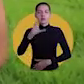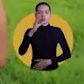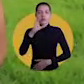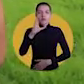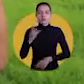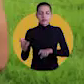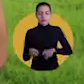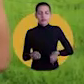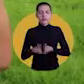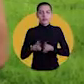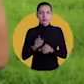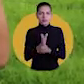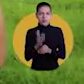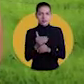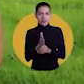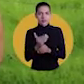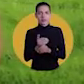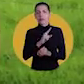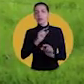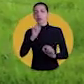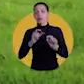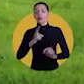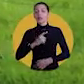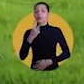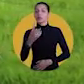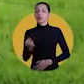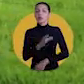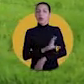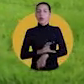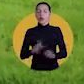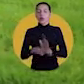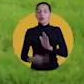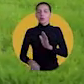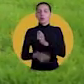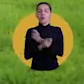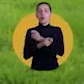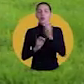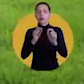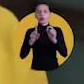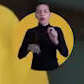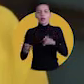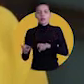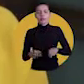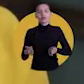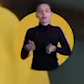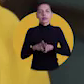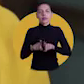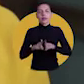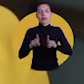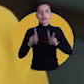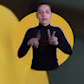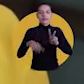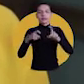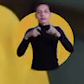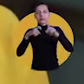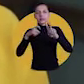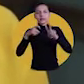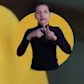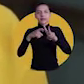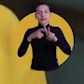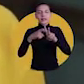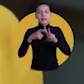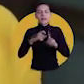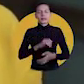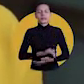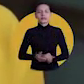novos cursos de graduação da PUC Goiás, Agronomia e Medicina Veterinária. A área de Agronomia e Medicina